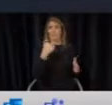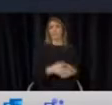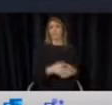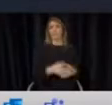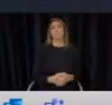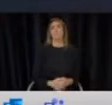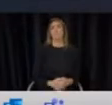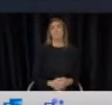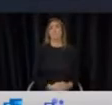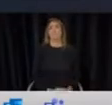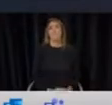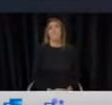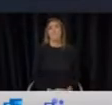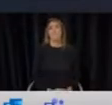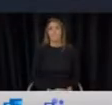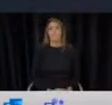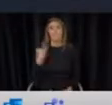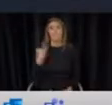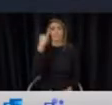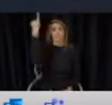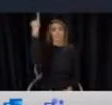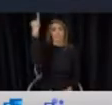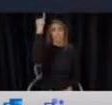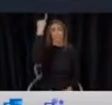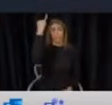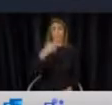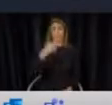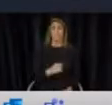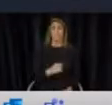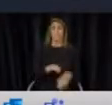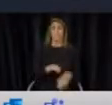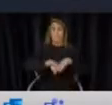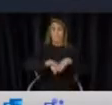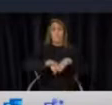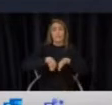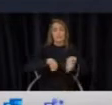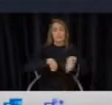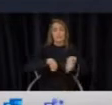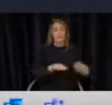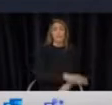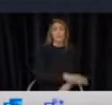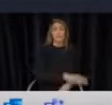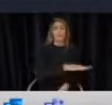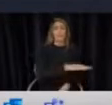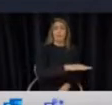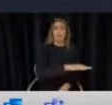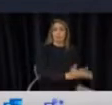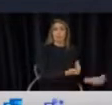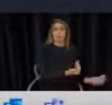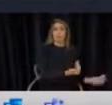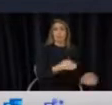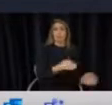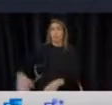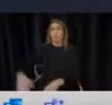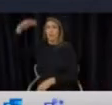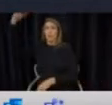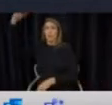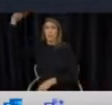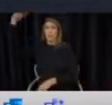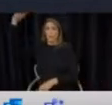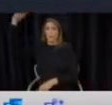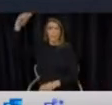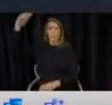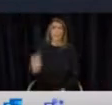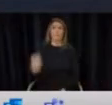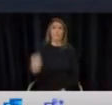de criança, tá? Então, nós temos também, no primeiro semestre, esse dado com mais de 1.000 crianças aguardando por um